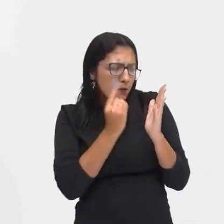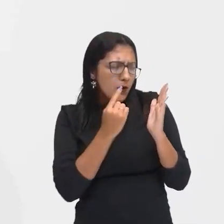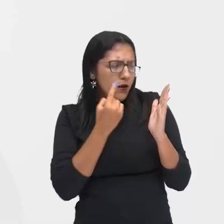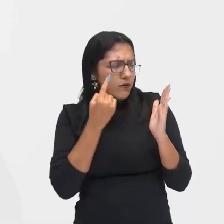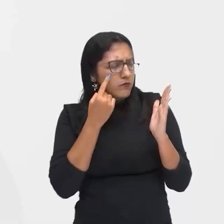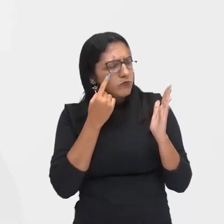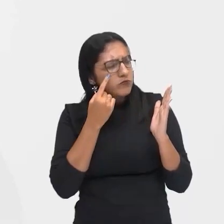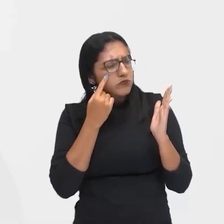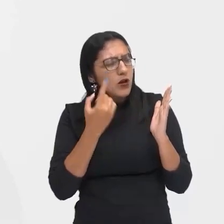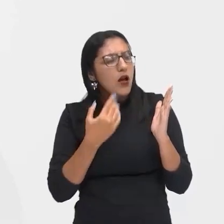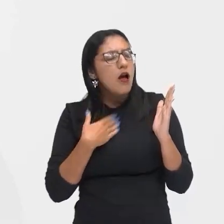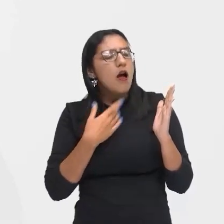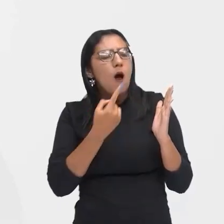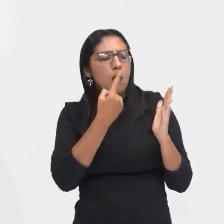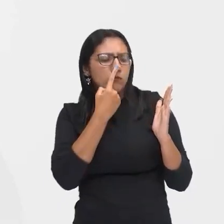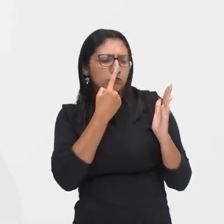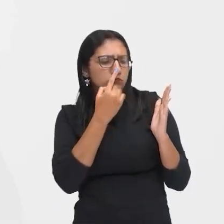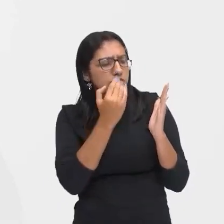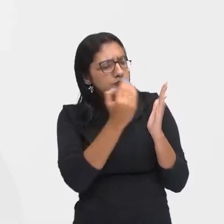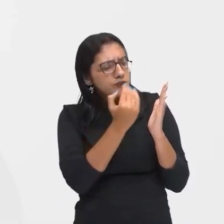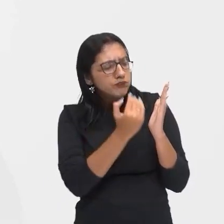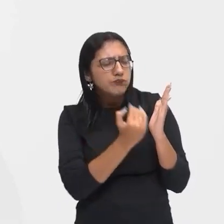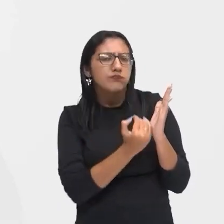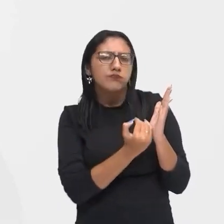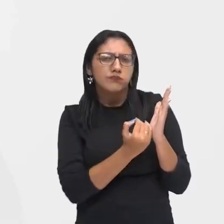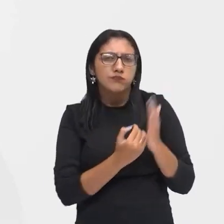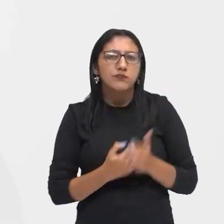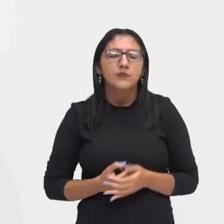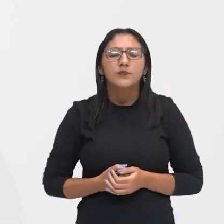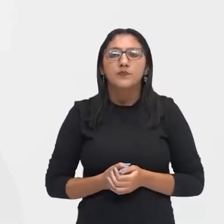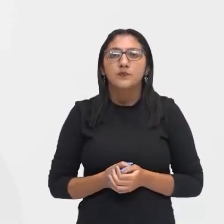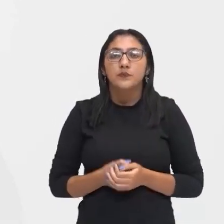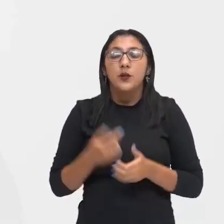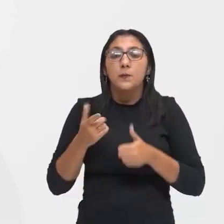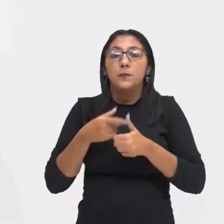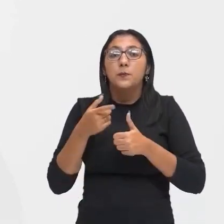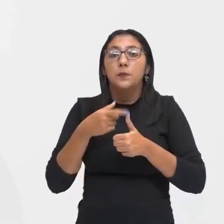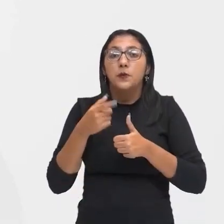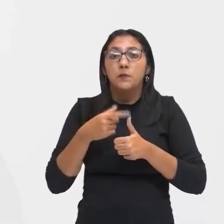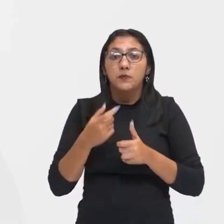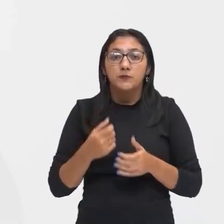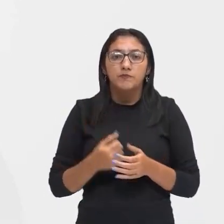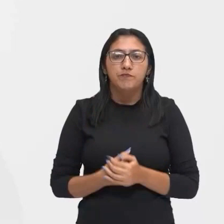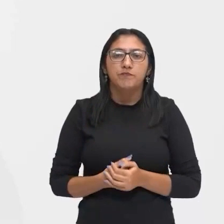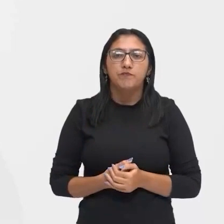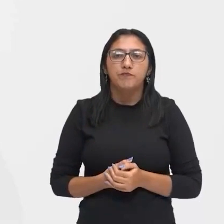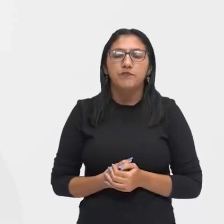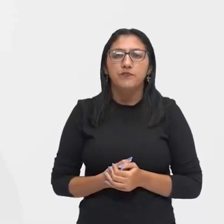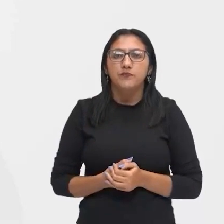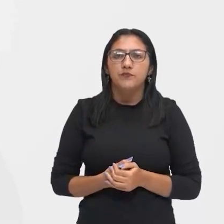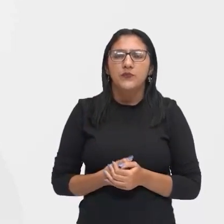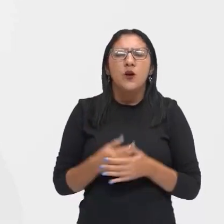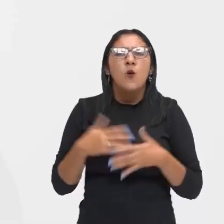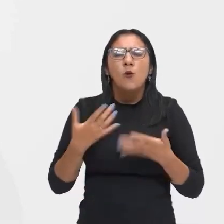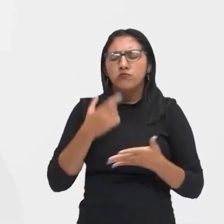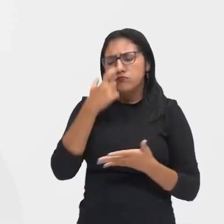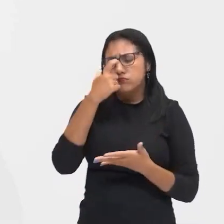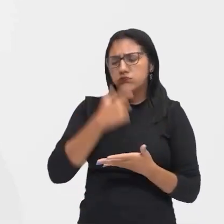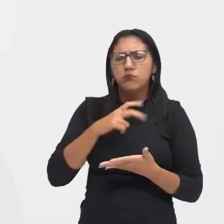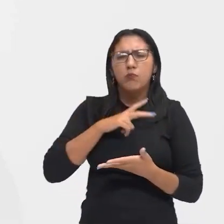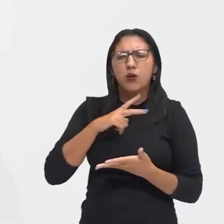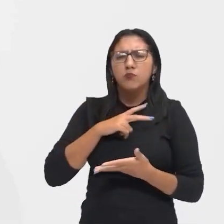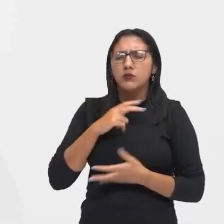potencialidades. Oba! Vamos lá. Primeiro ponto da nossa lista. Entenda qual é a sua